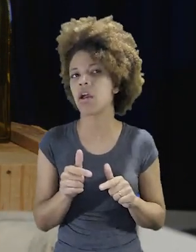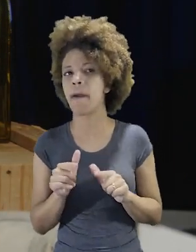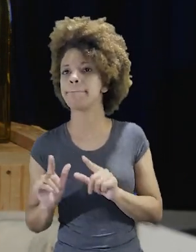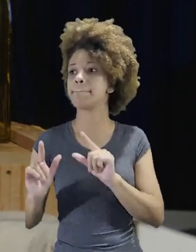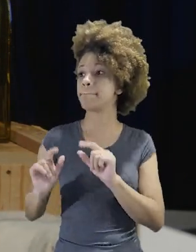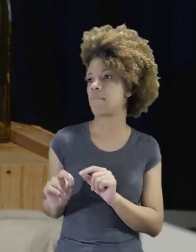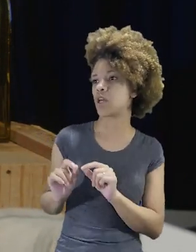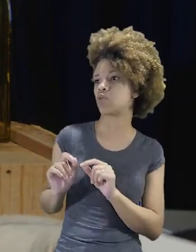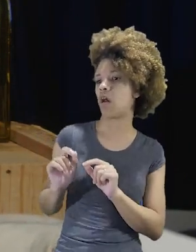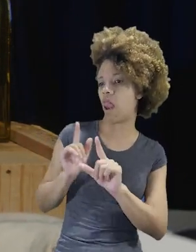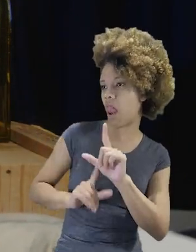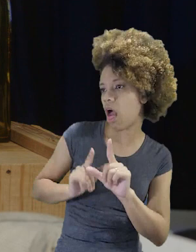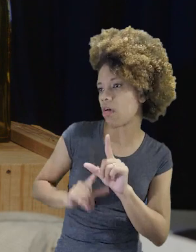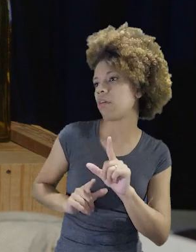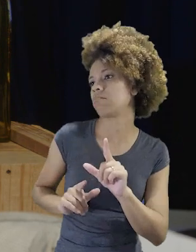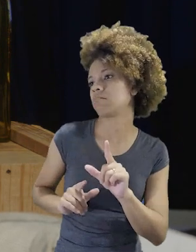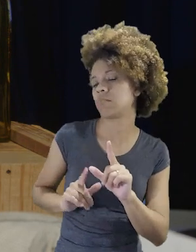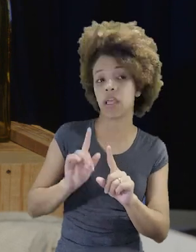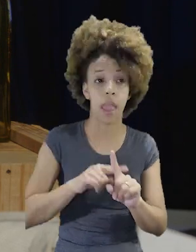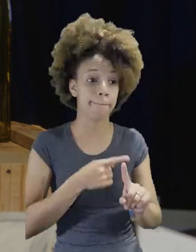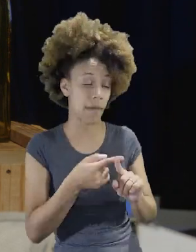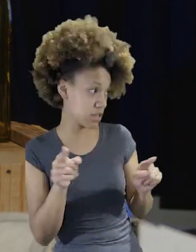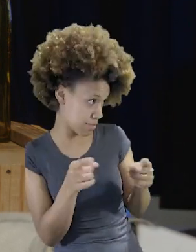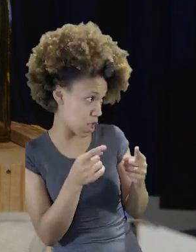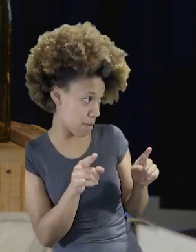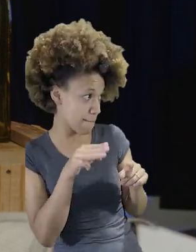do negócio mas às vezes pode ser um negócio meu sampleado